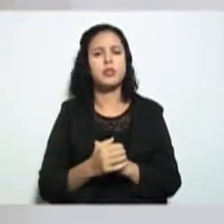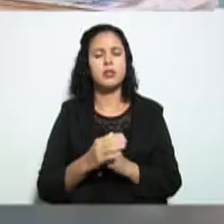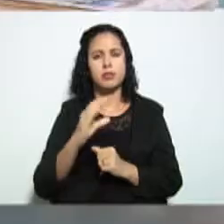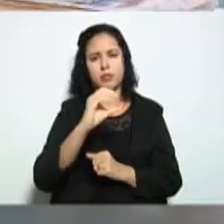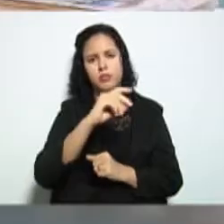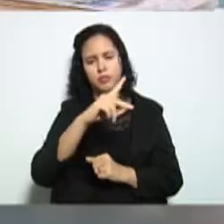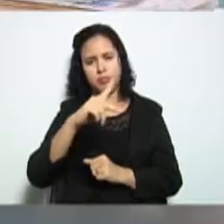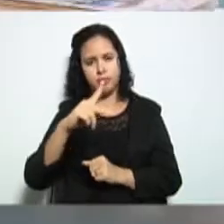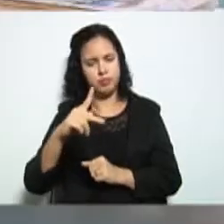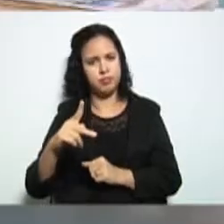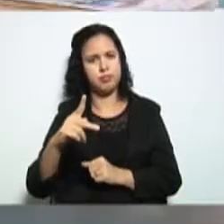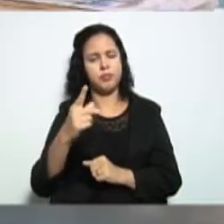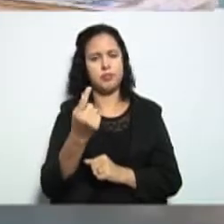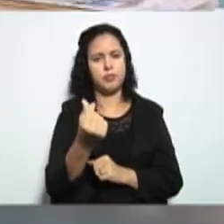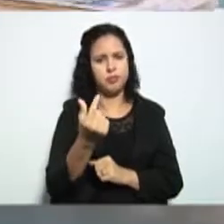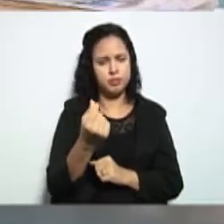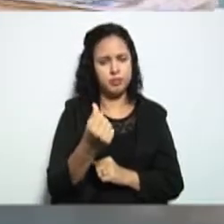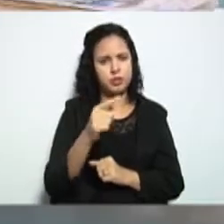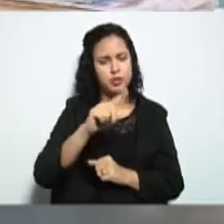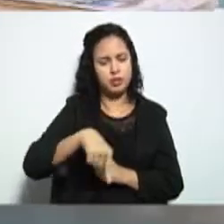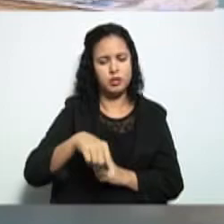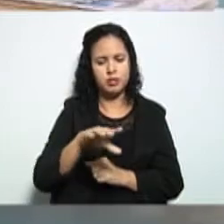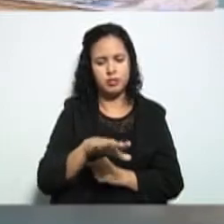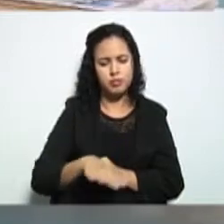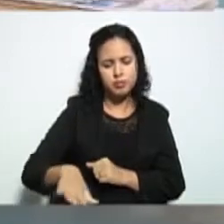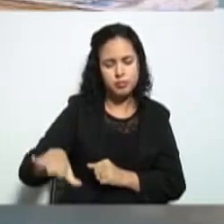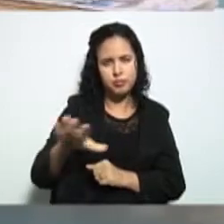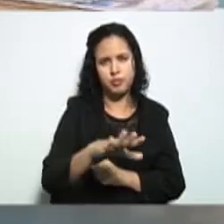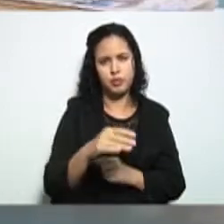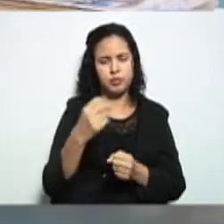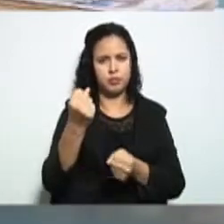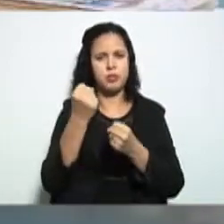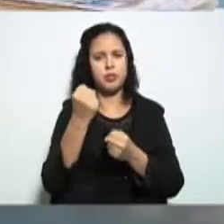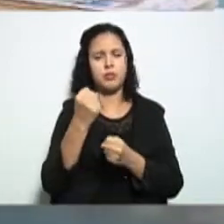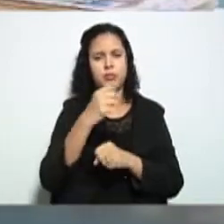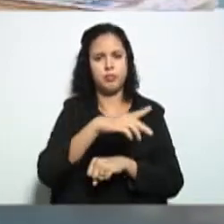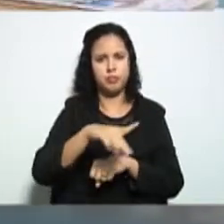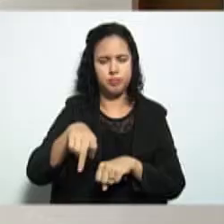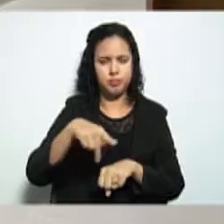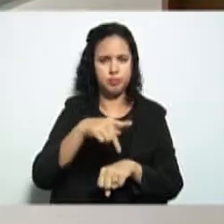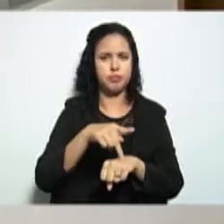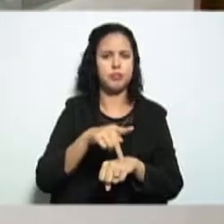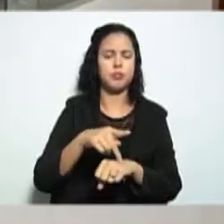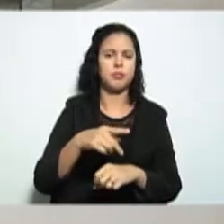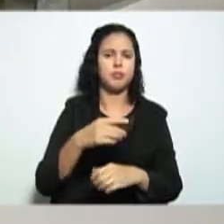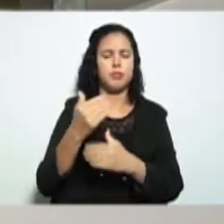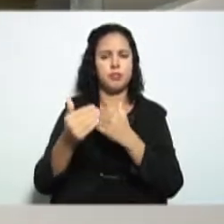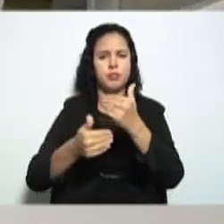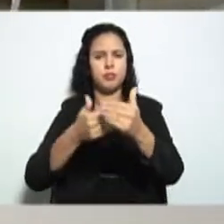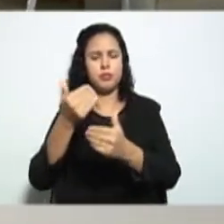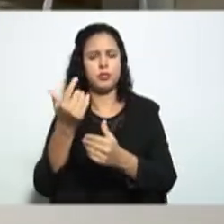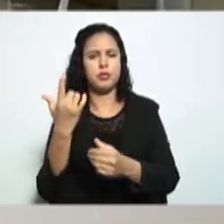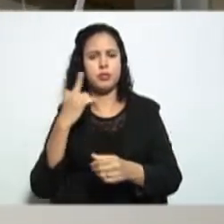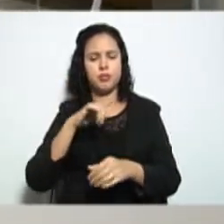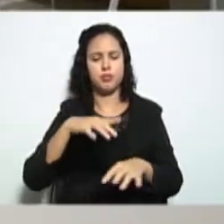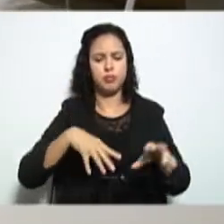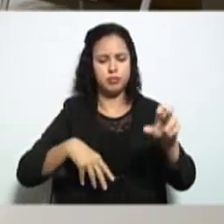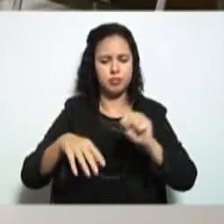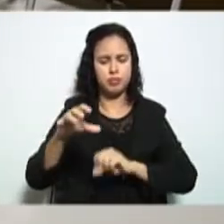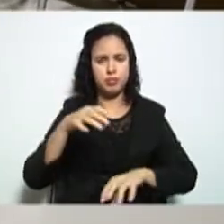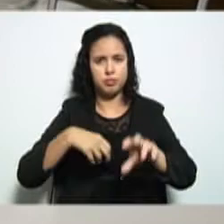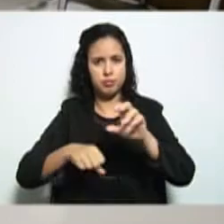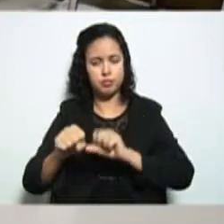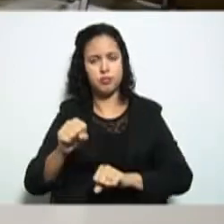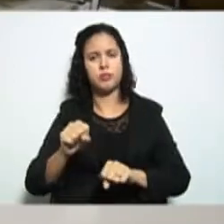cooperativismo de crédito é um dos ramos mais fortes em diversos países desenvolvidos e tem conquistado cada vez mais espaço do